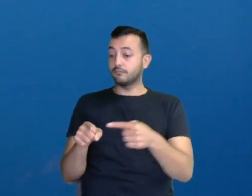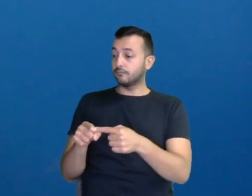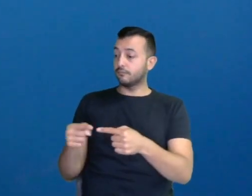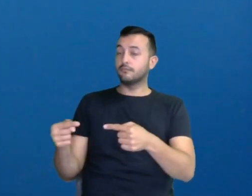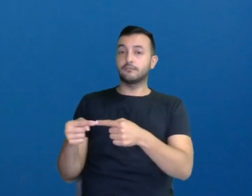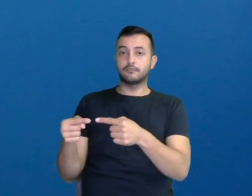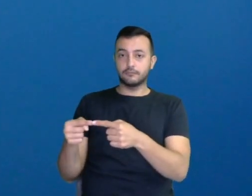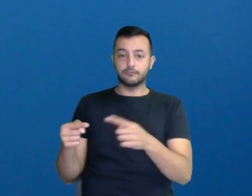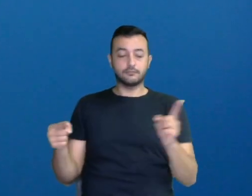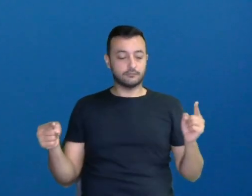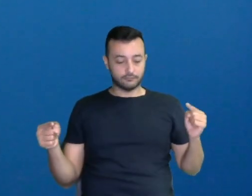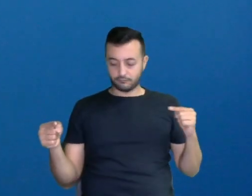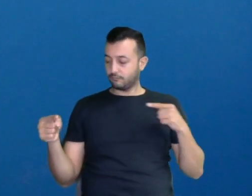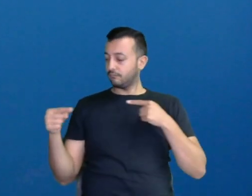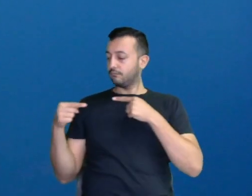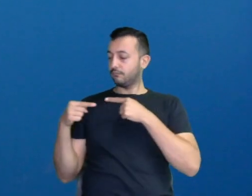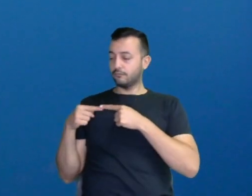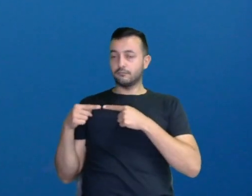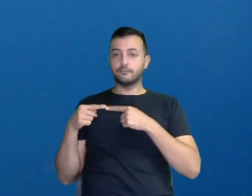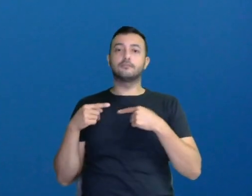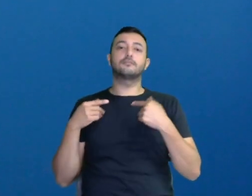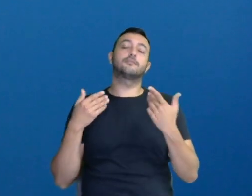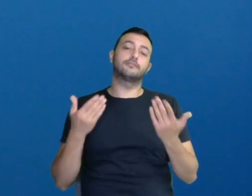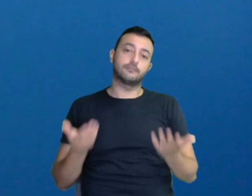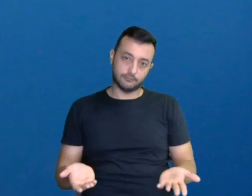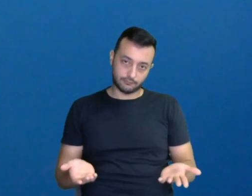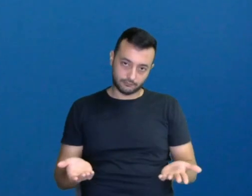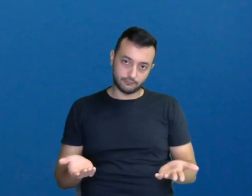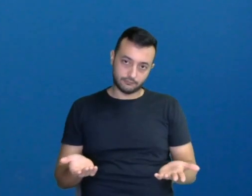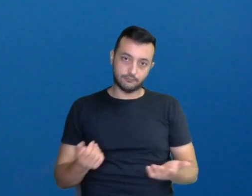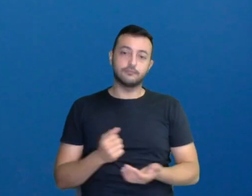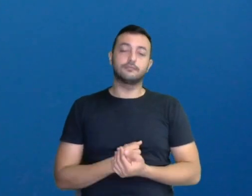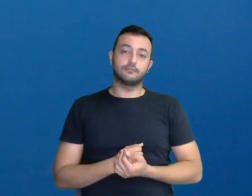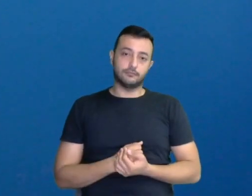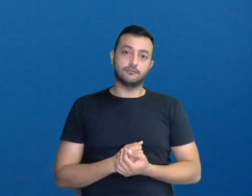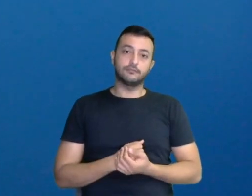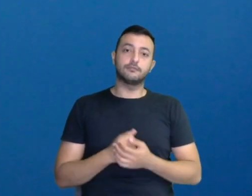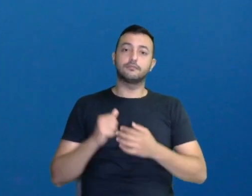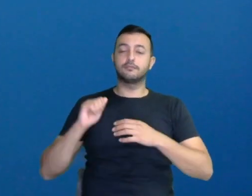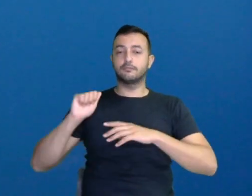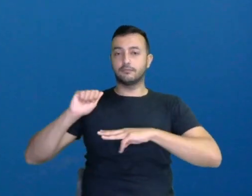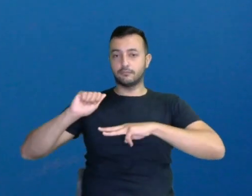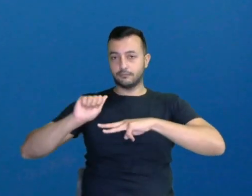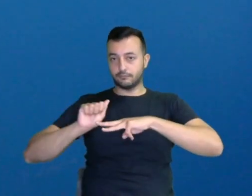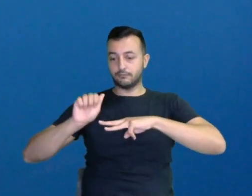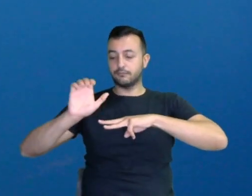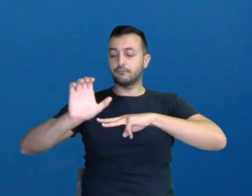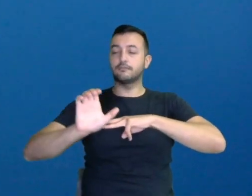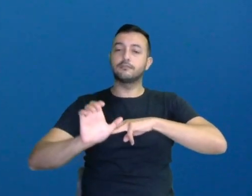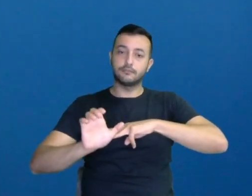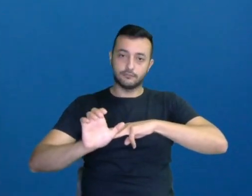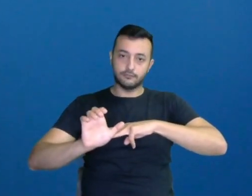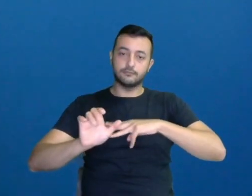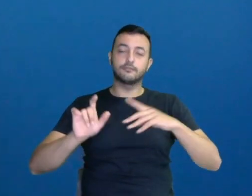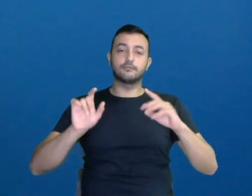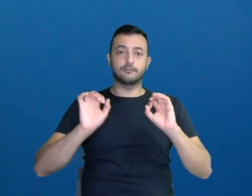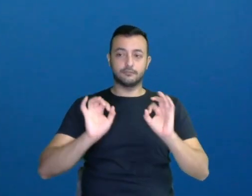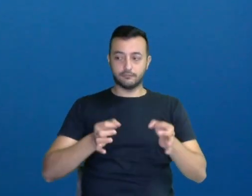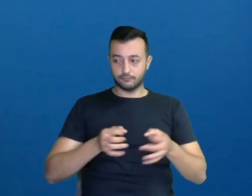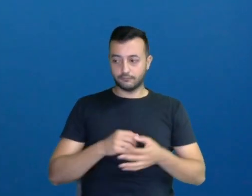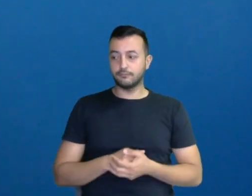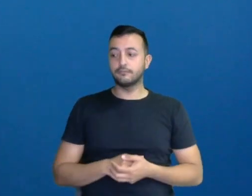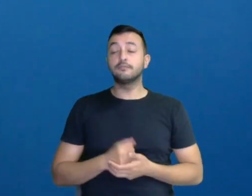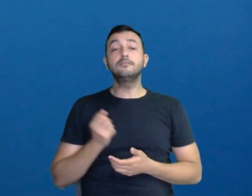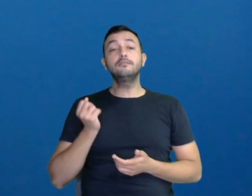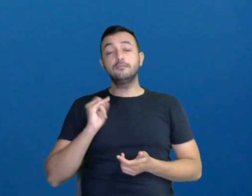com as mesmas paralelas e veja que agora o segmento é o AC, do ponto A até o ponto C, tá bom? Se